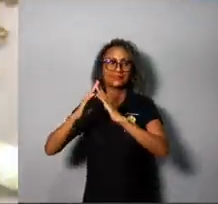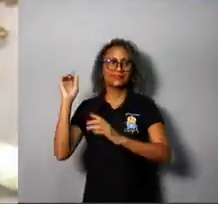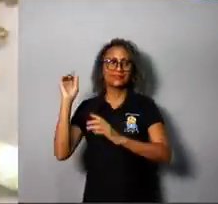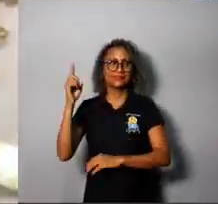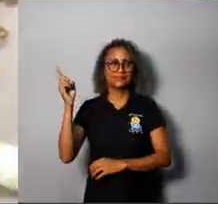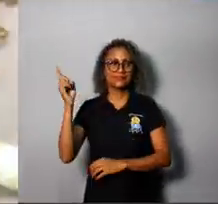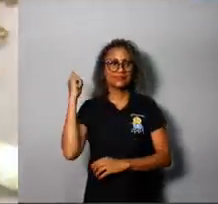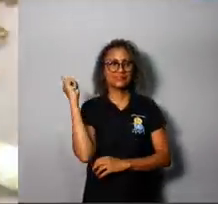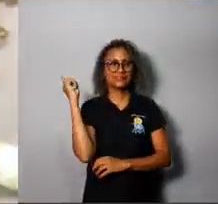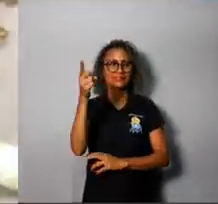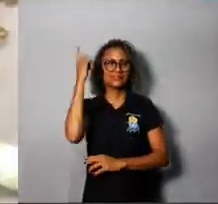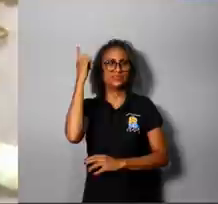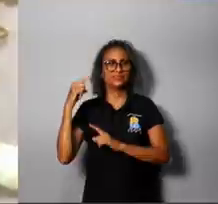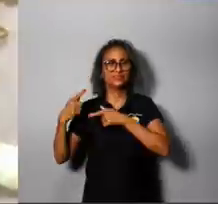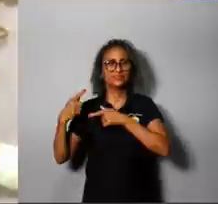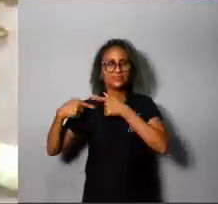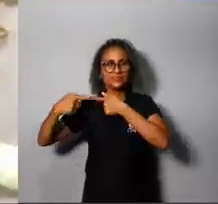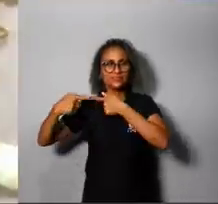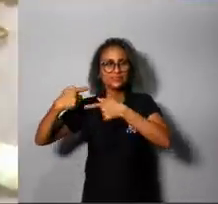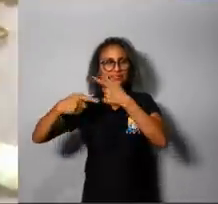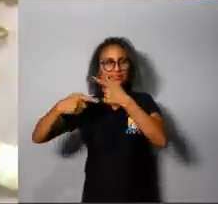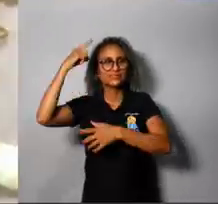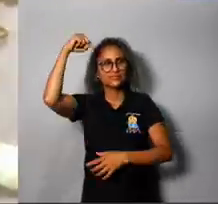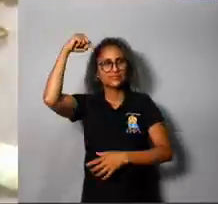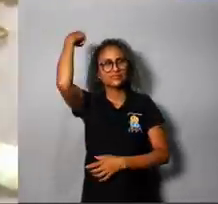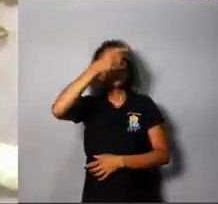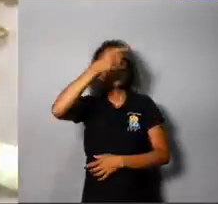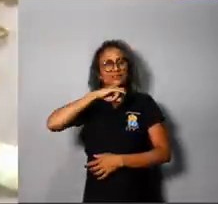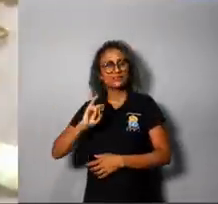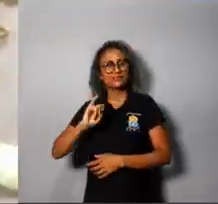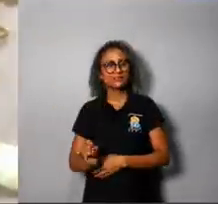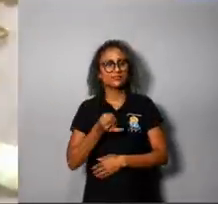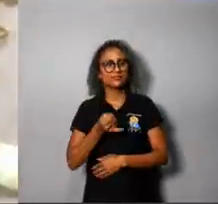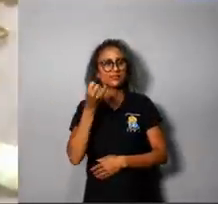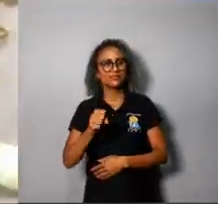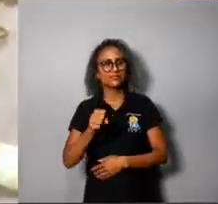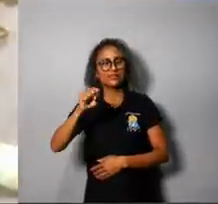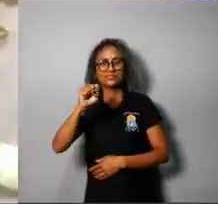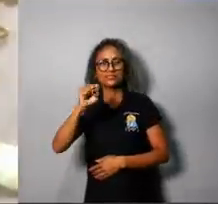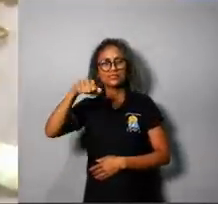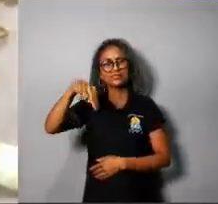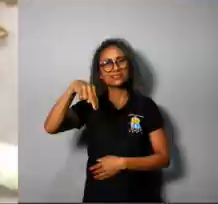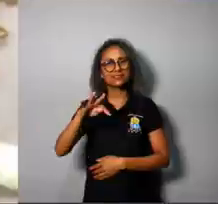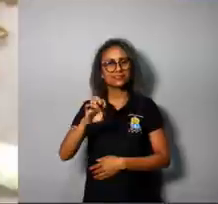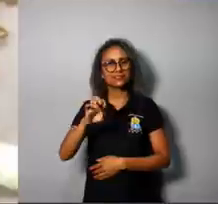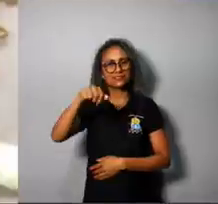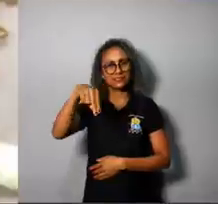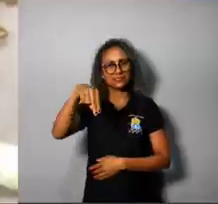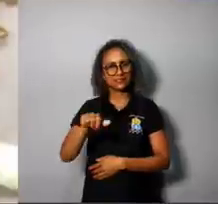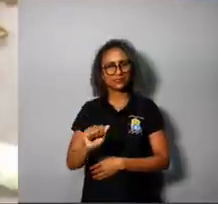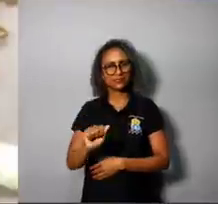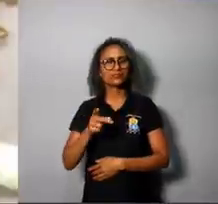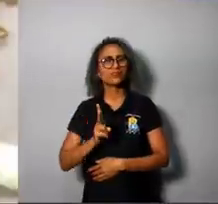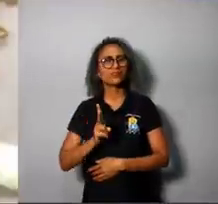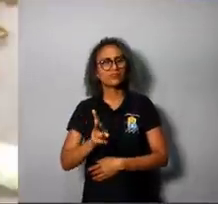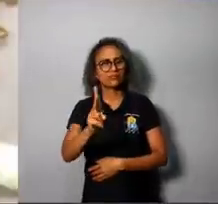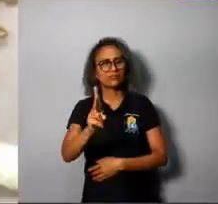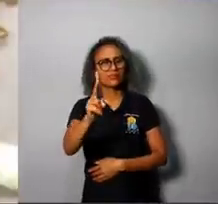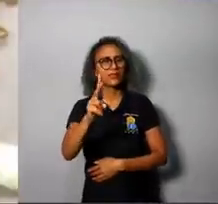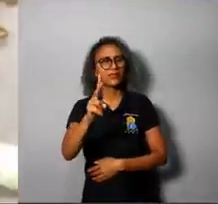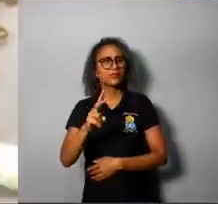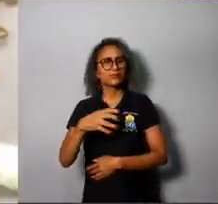de São Joaquim e Santana, sempre em teus braços, que angustia, o medo e